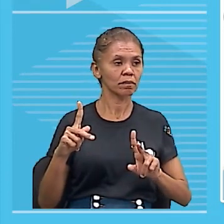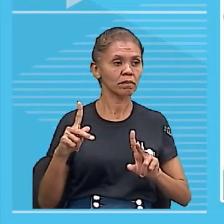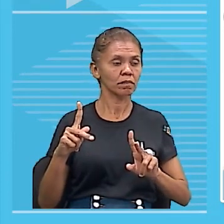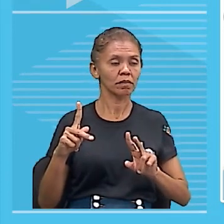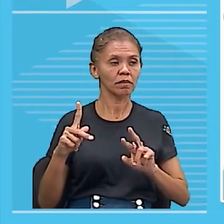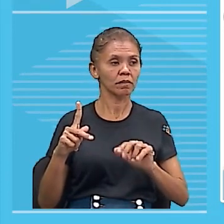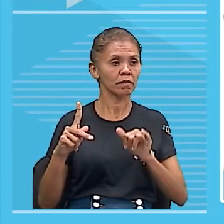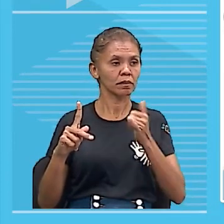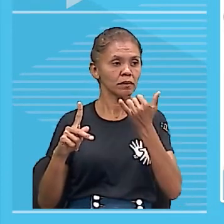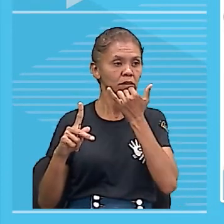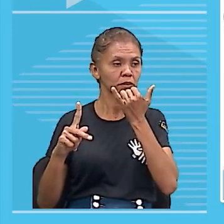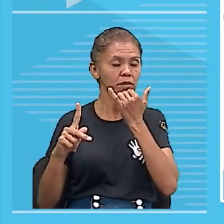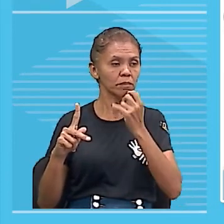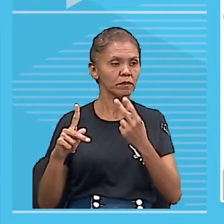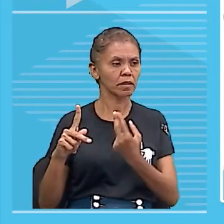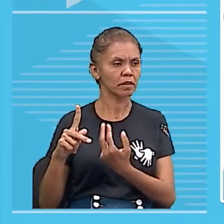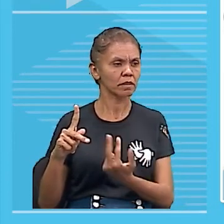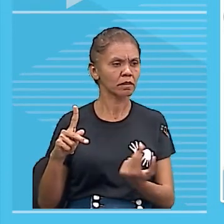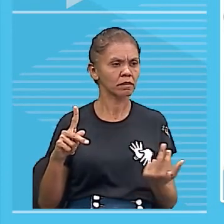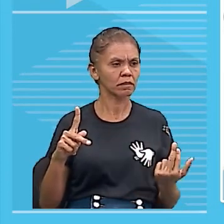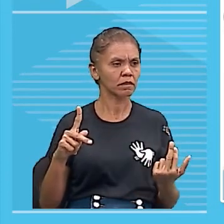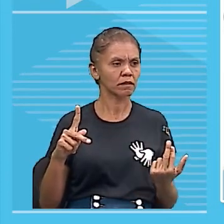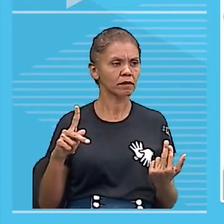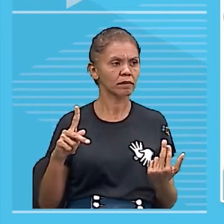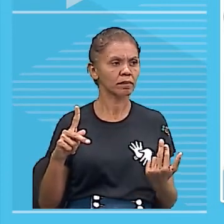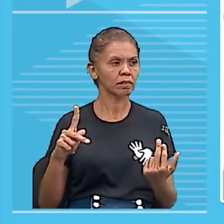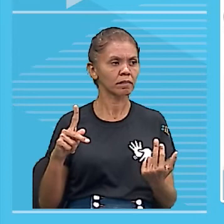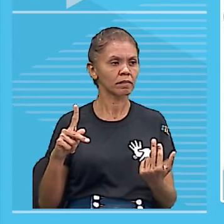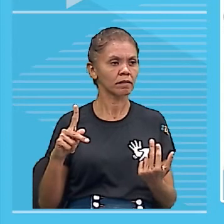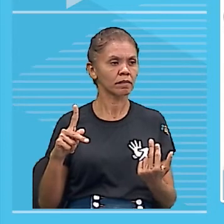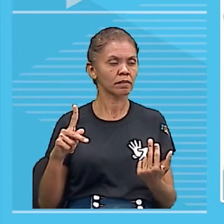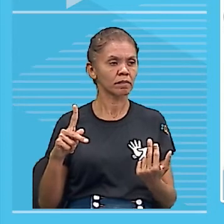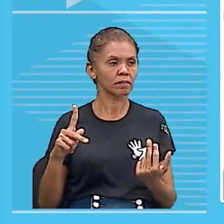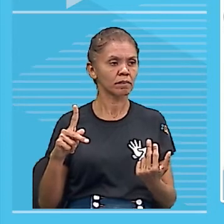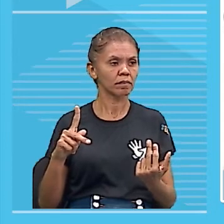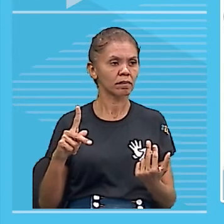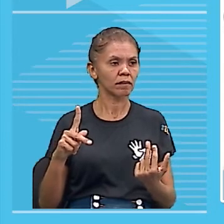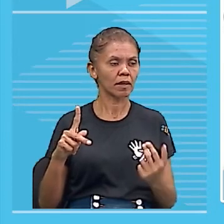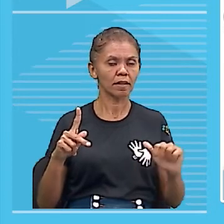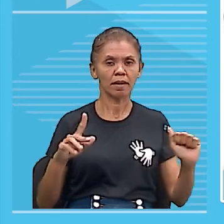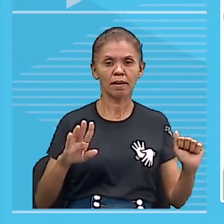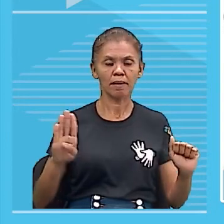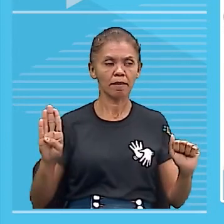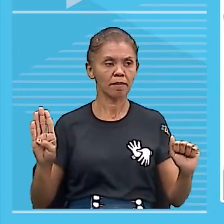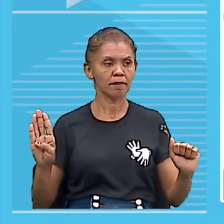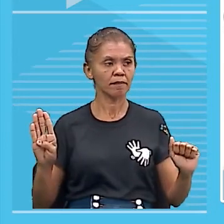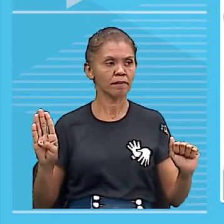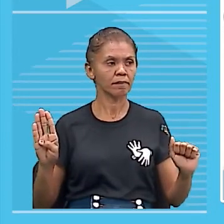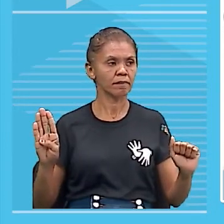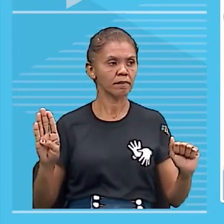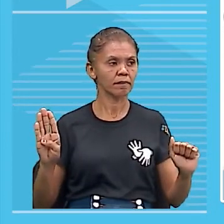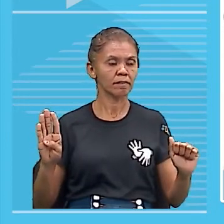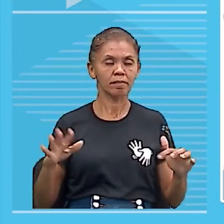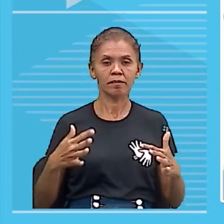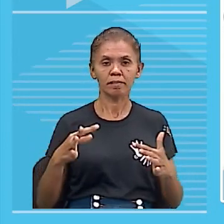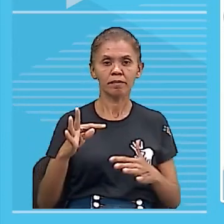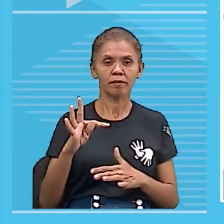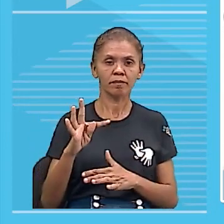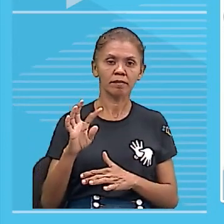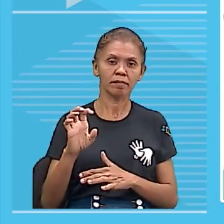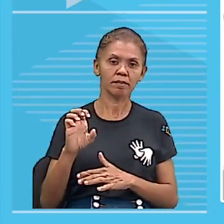bom então como eles estão inseridos na mesma ddp entre os polos a e b a tensão elétrica